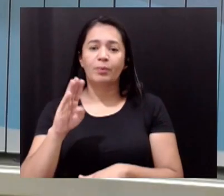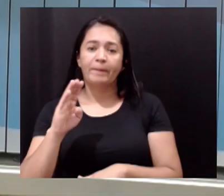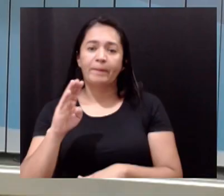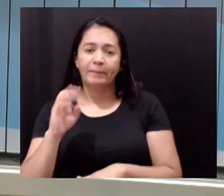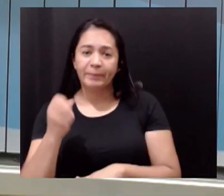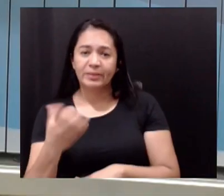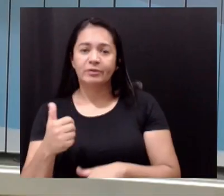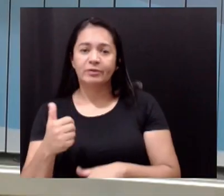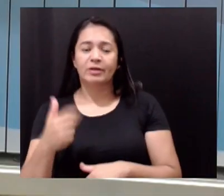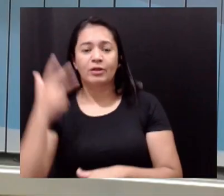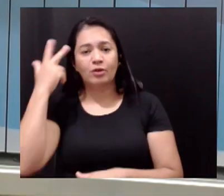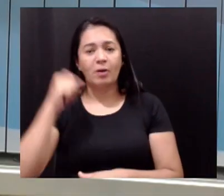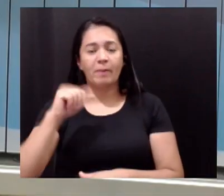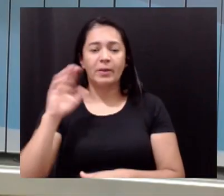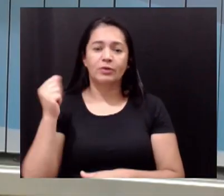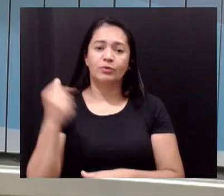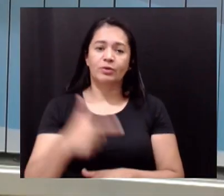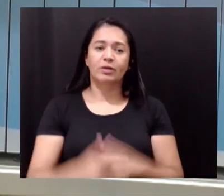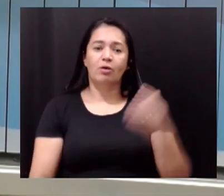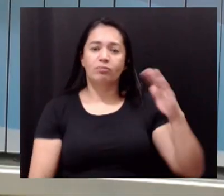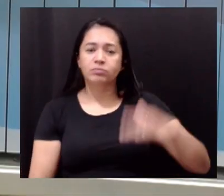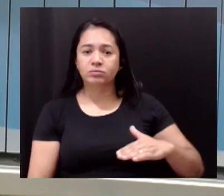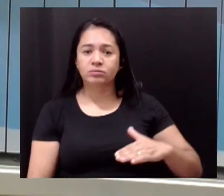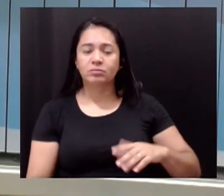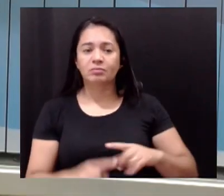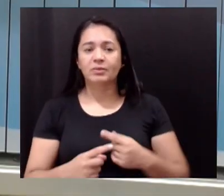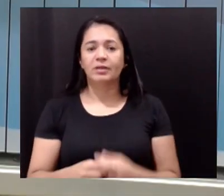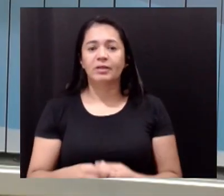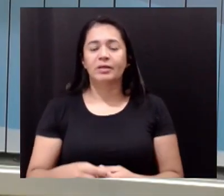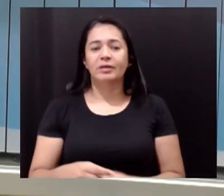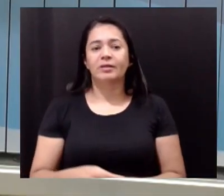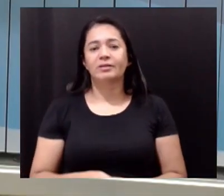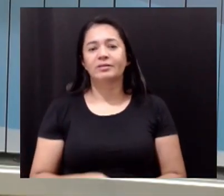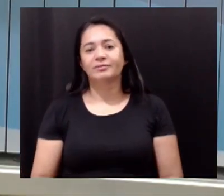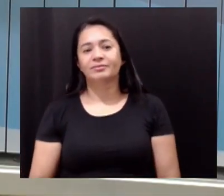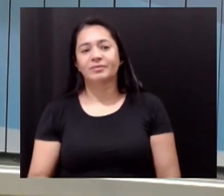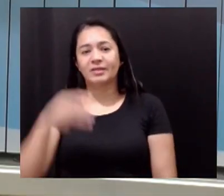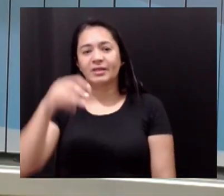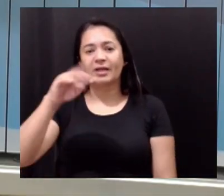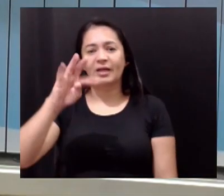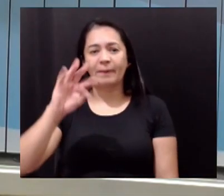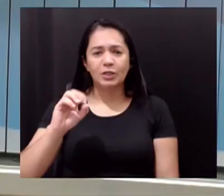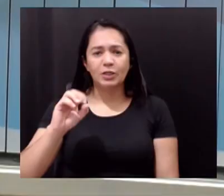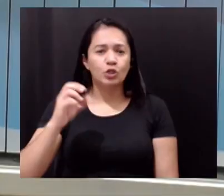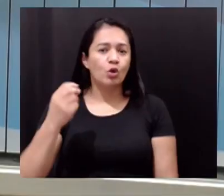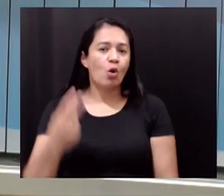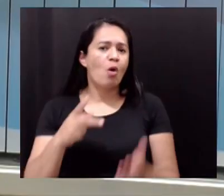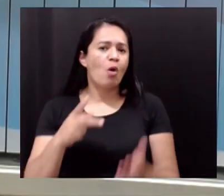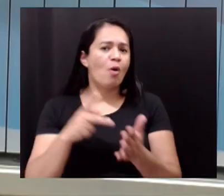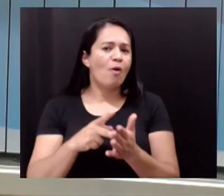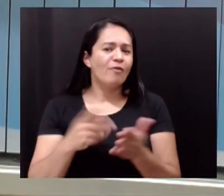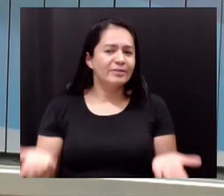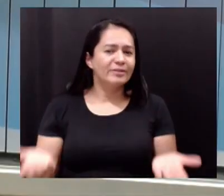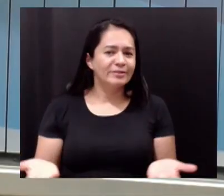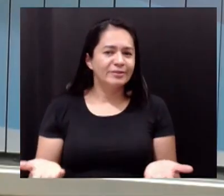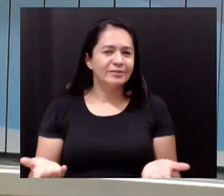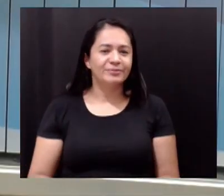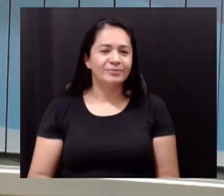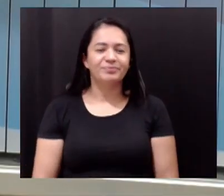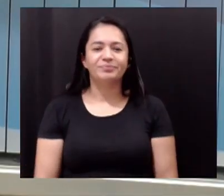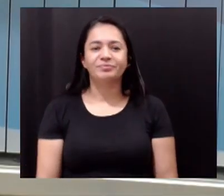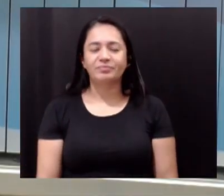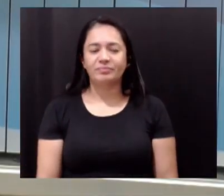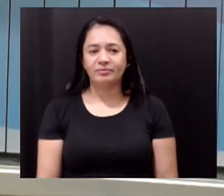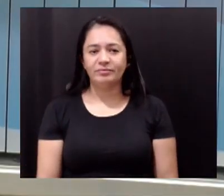agora, mito ou verdade? Eu sei que você já falou um pouquinho sobre isso no primeiro bloco, mas é legal a gente reforçar aqui também no segundo. Os homens